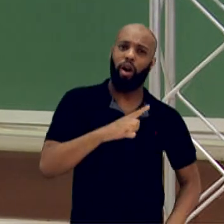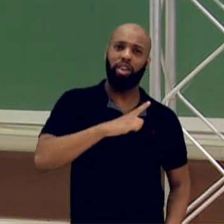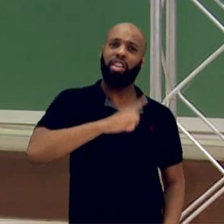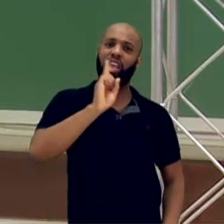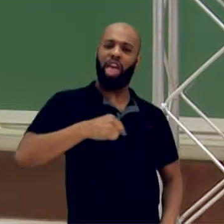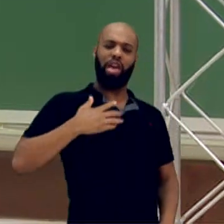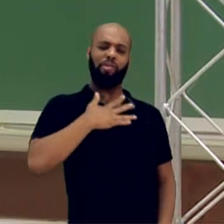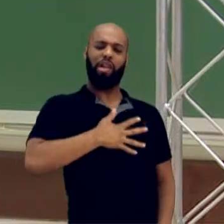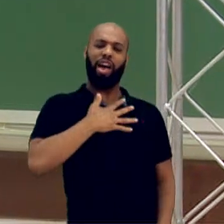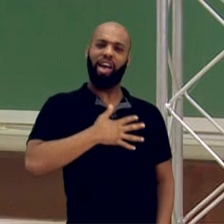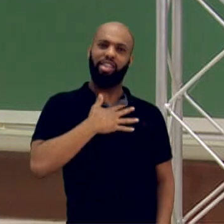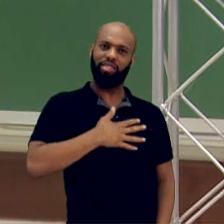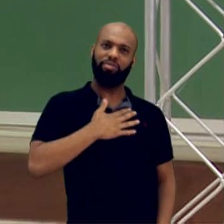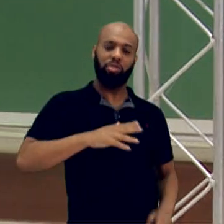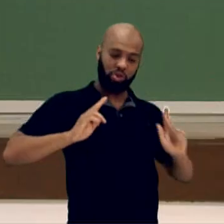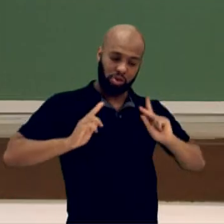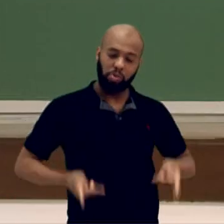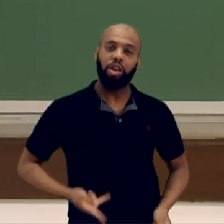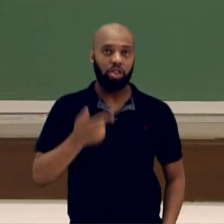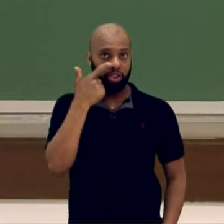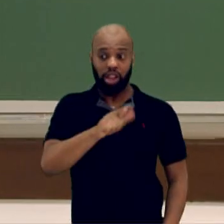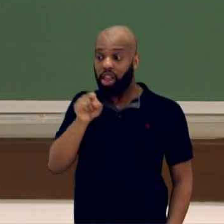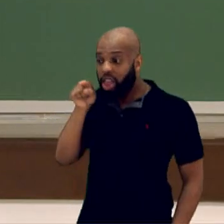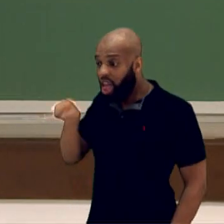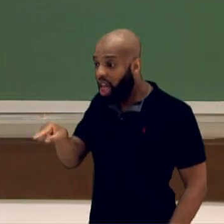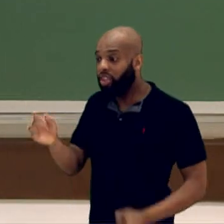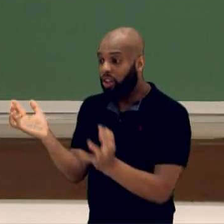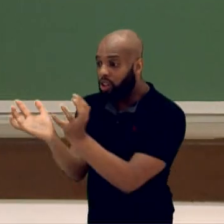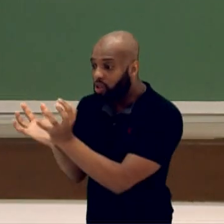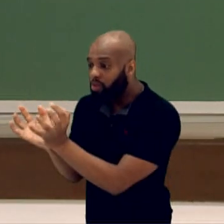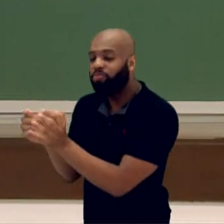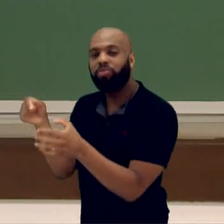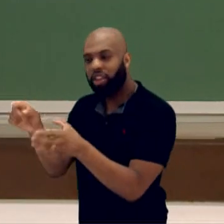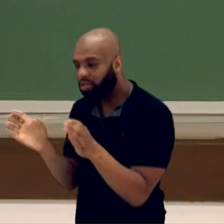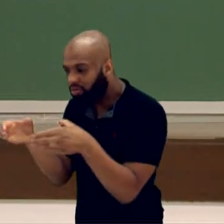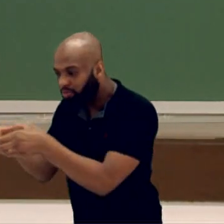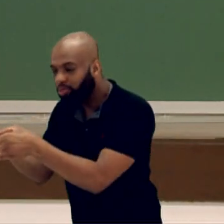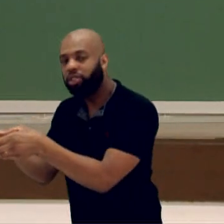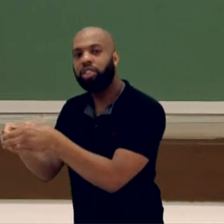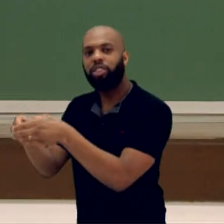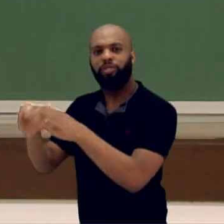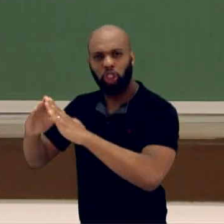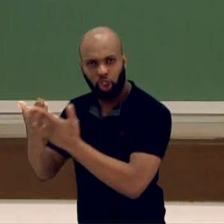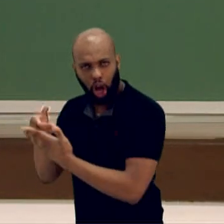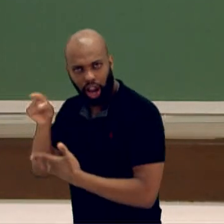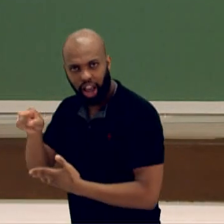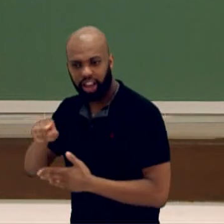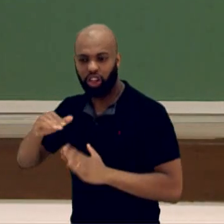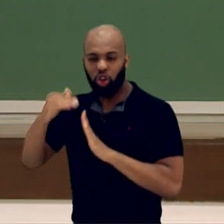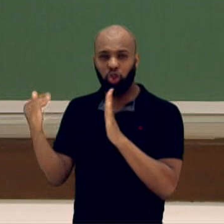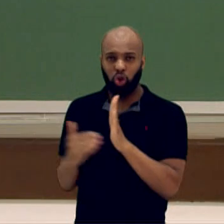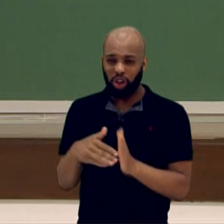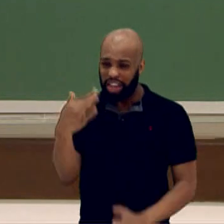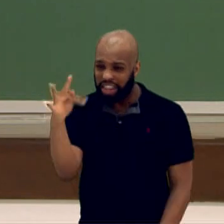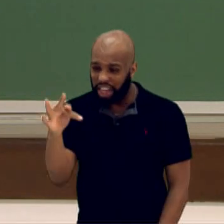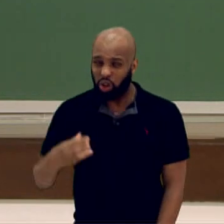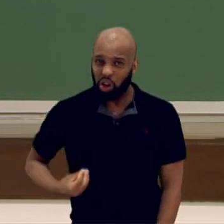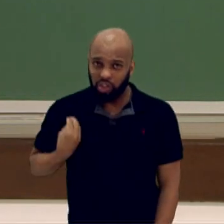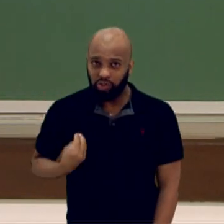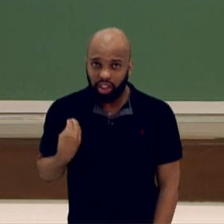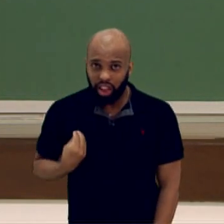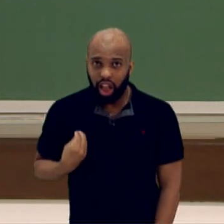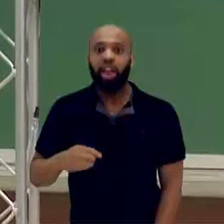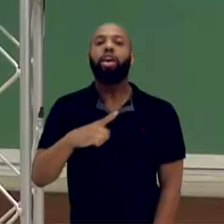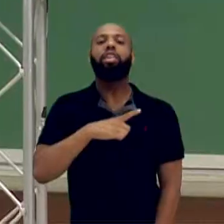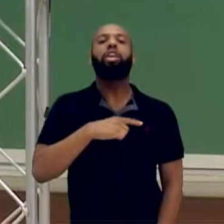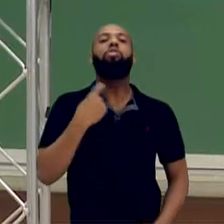humano pode atingir, para os estoicos, todas as dores que você tem na vida, você teve porque